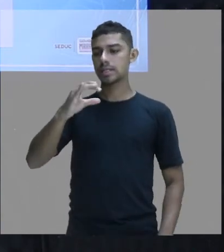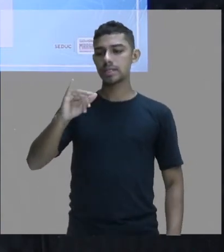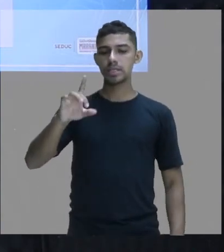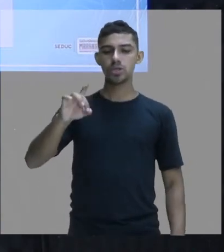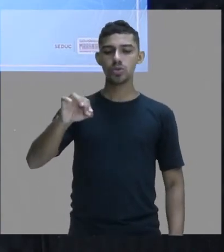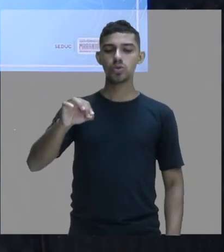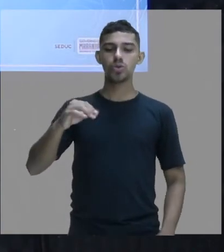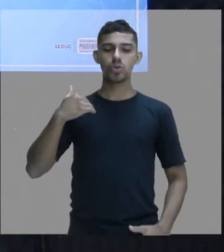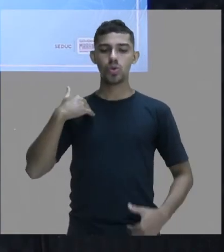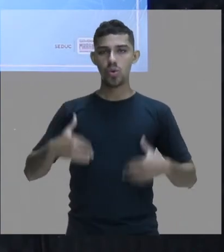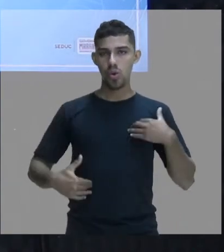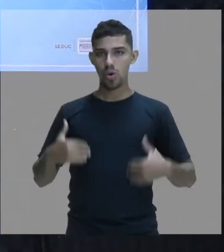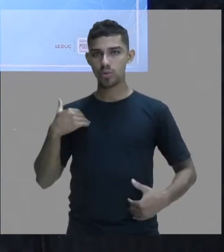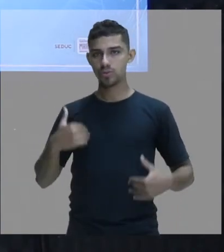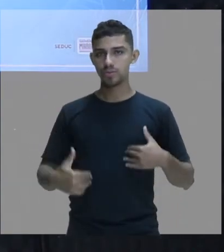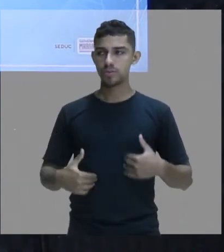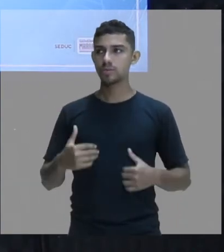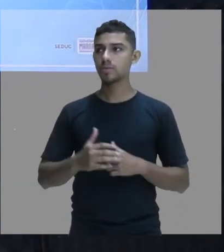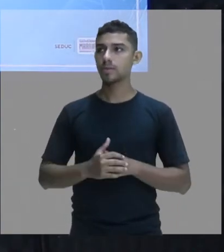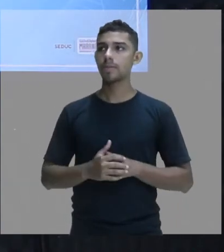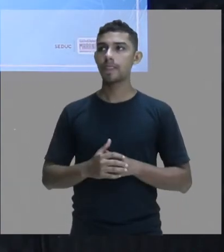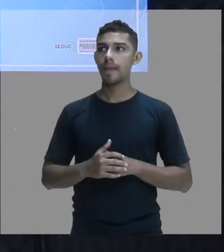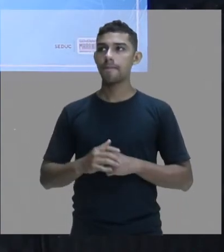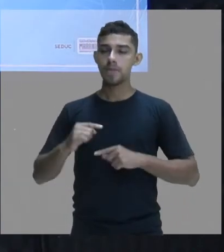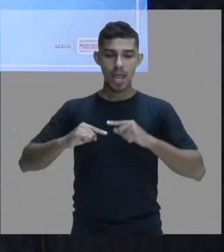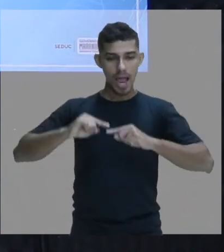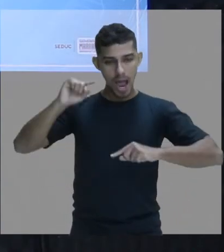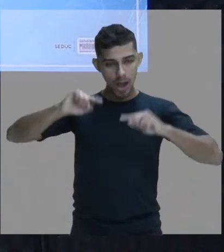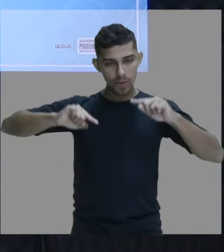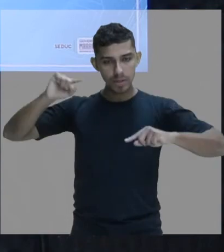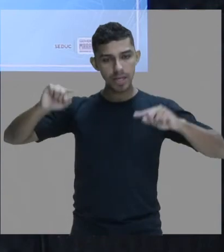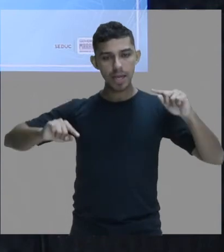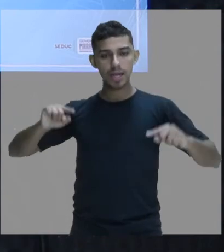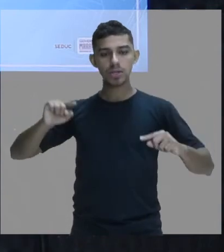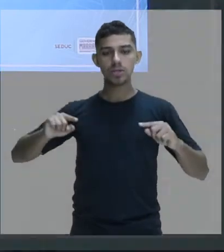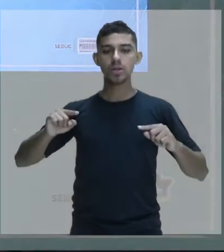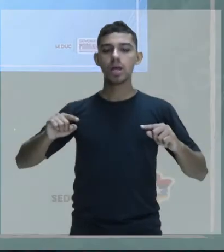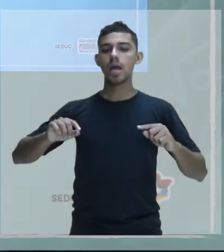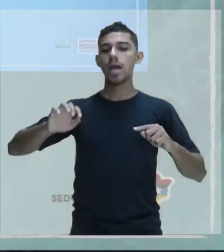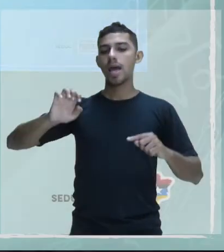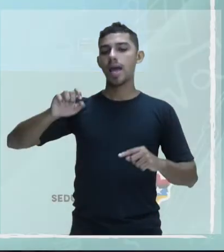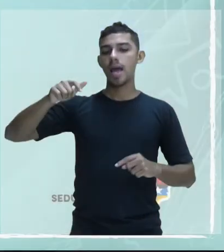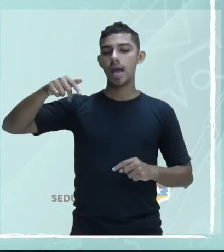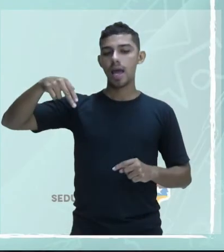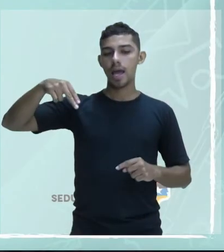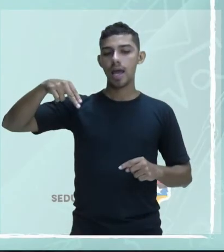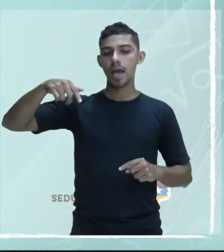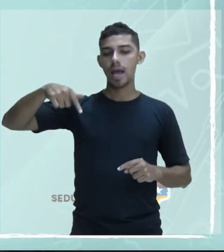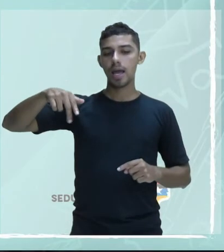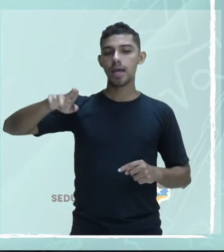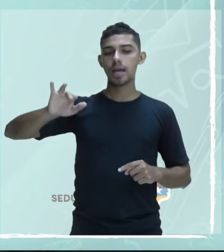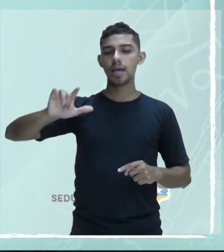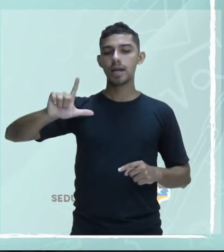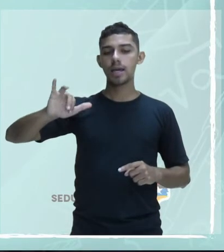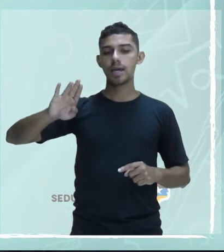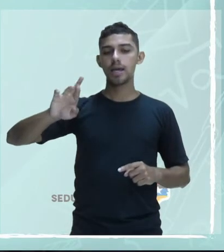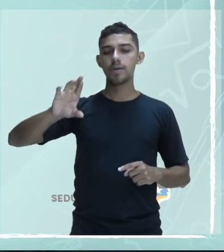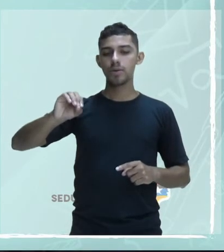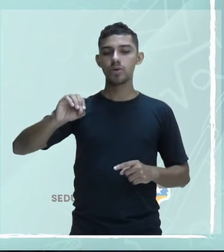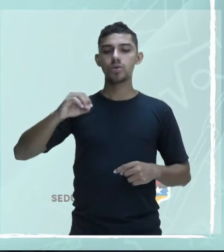corpo. As alterações no equilíbrio circulatório. Algumas disfunções podem acometer o